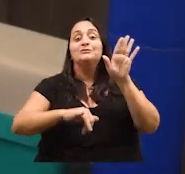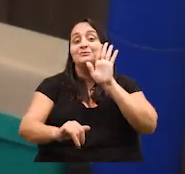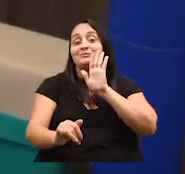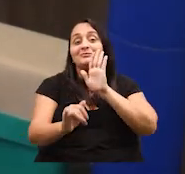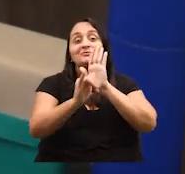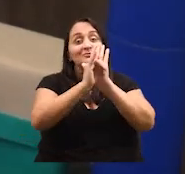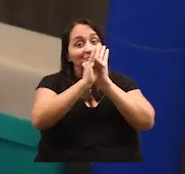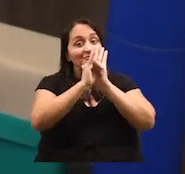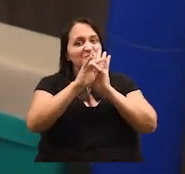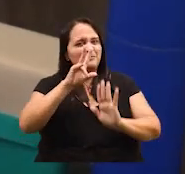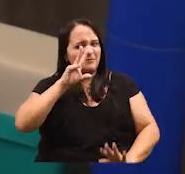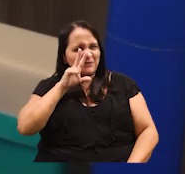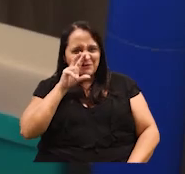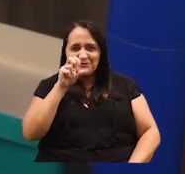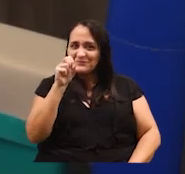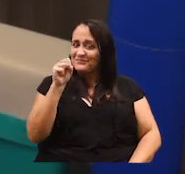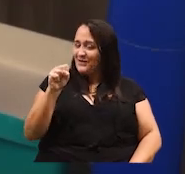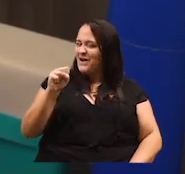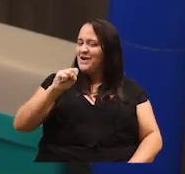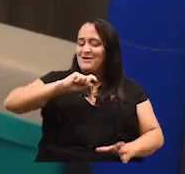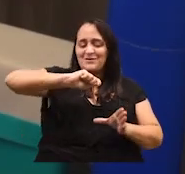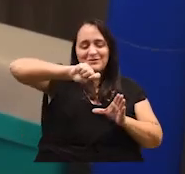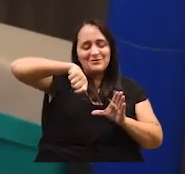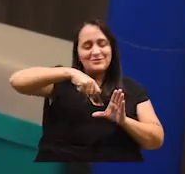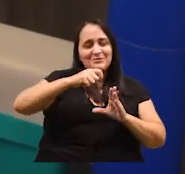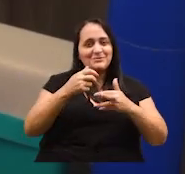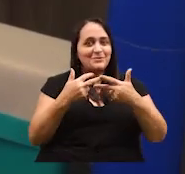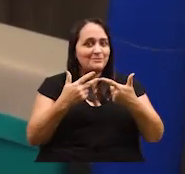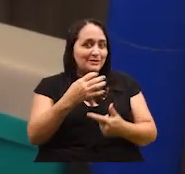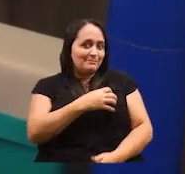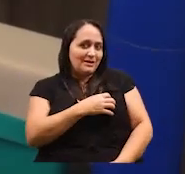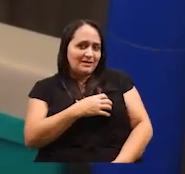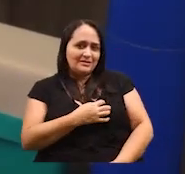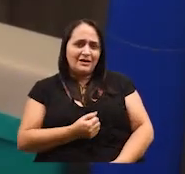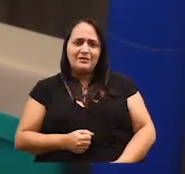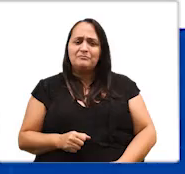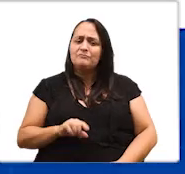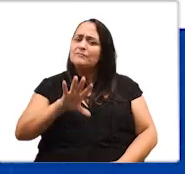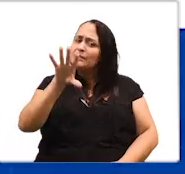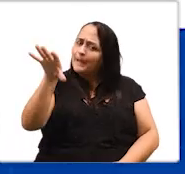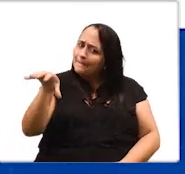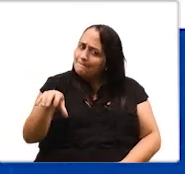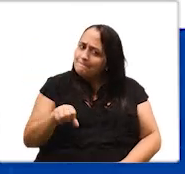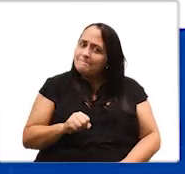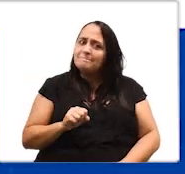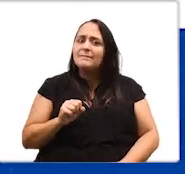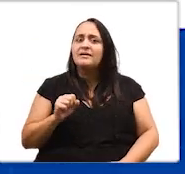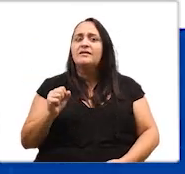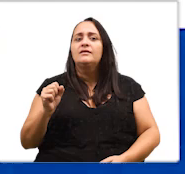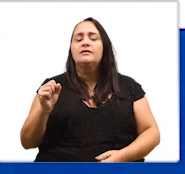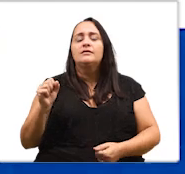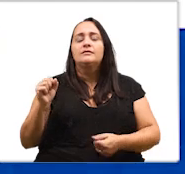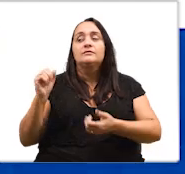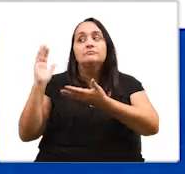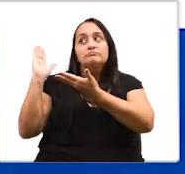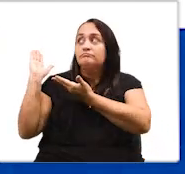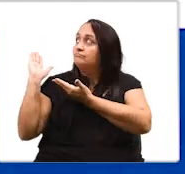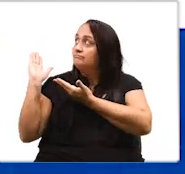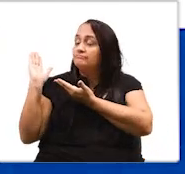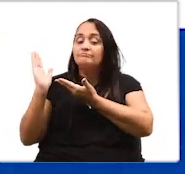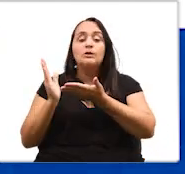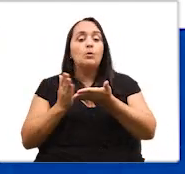tem a nossa Bahia, né? Pega seu material Nossa Rede, abre lá nas